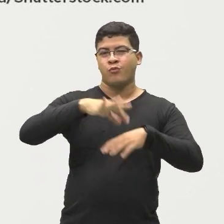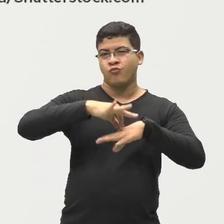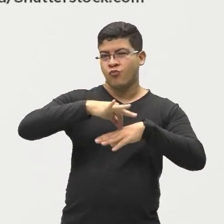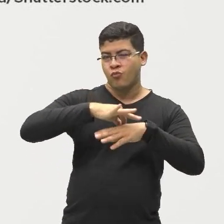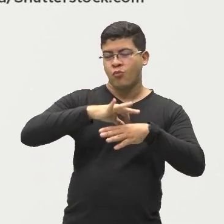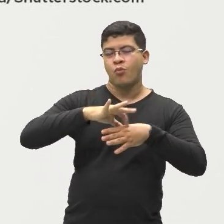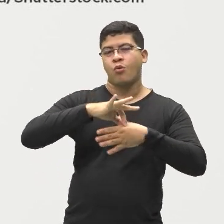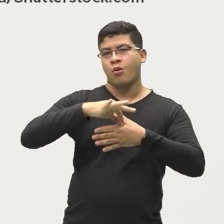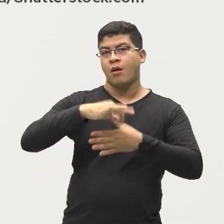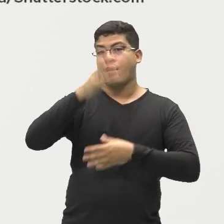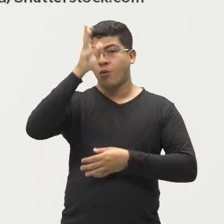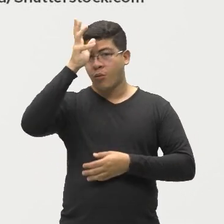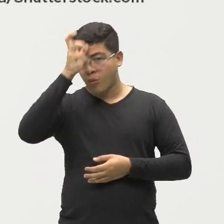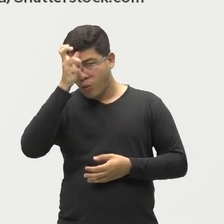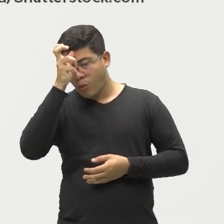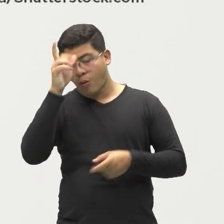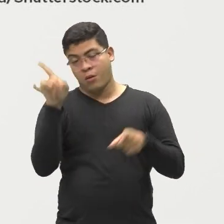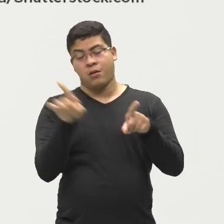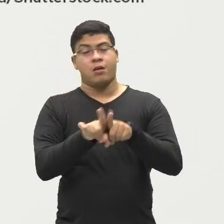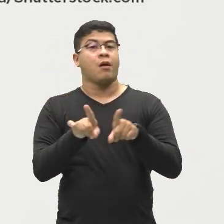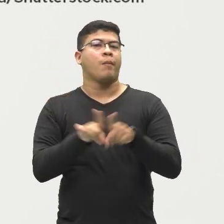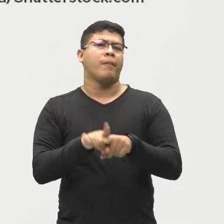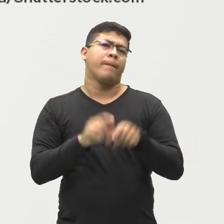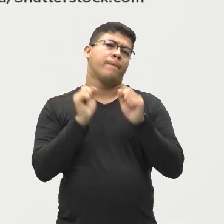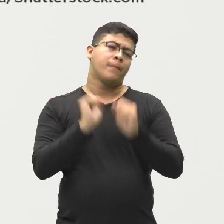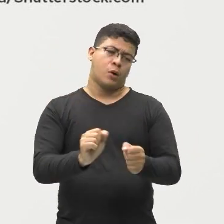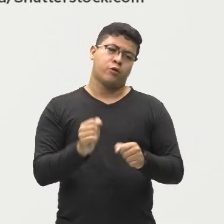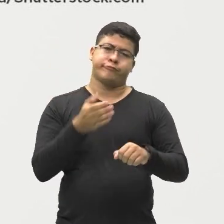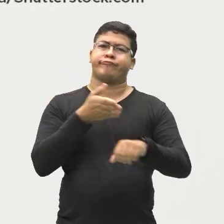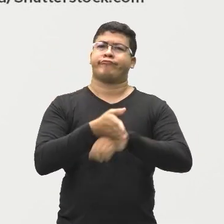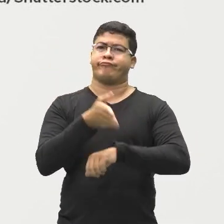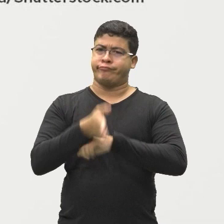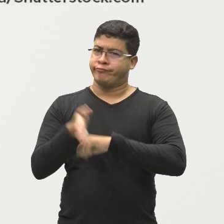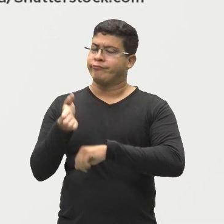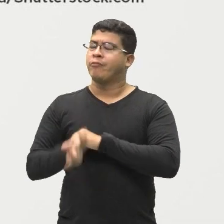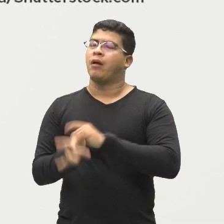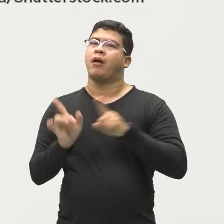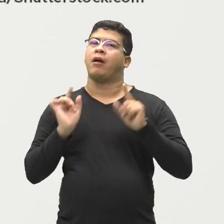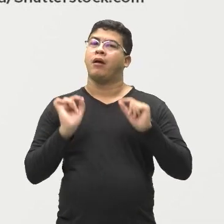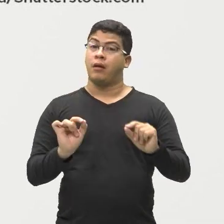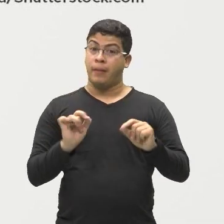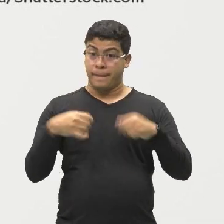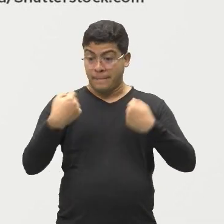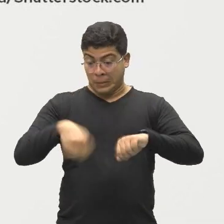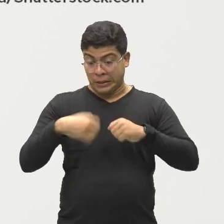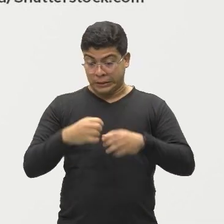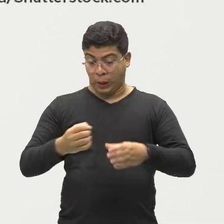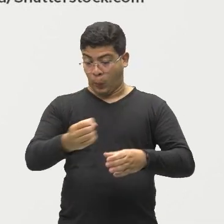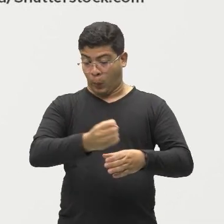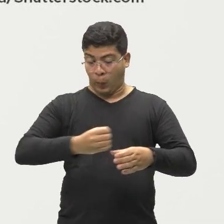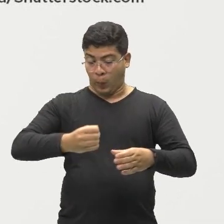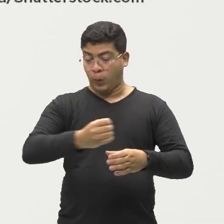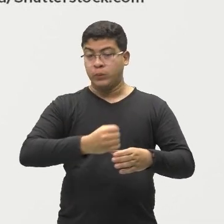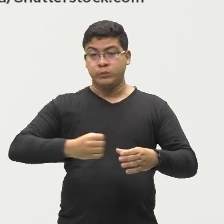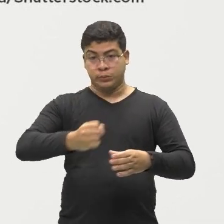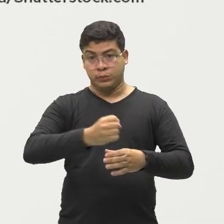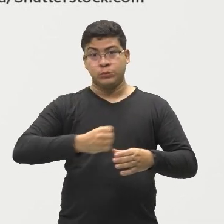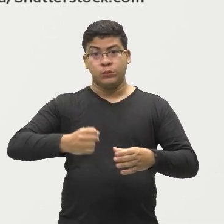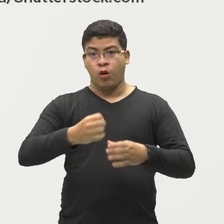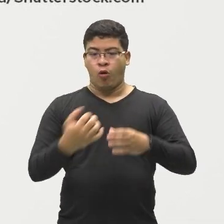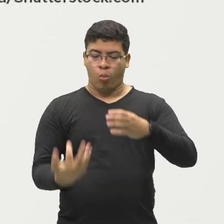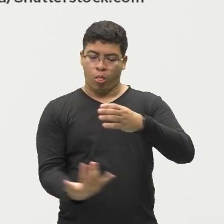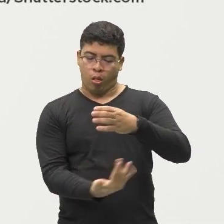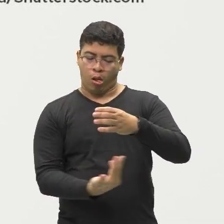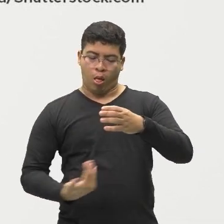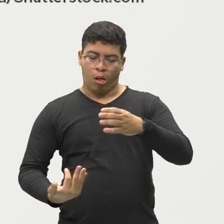frango também, tá? Então, se eu tiver ali um alimento contaminado, essa imagem representa pra gente essa bactéria, tá?